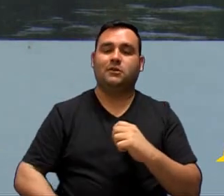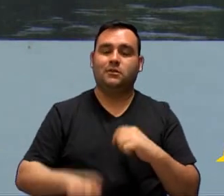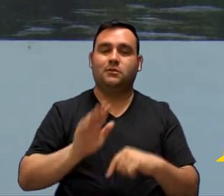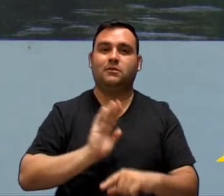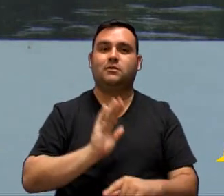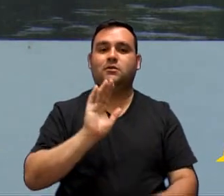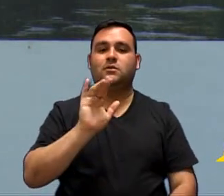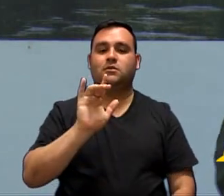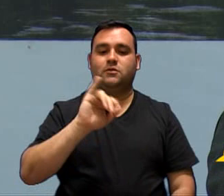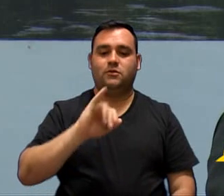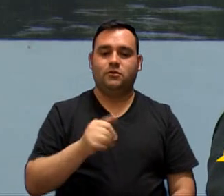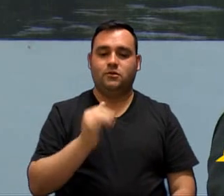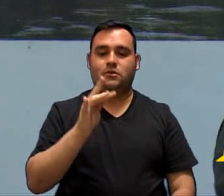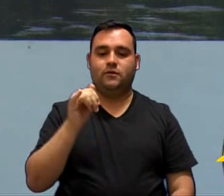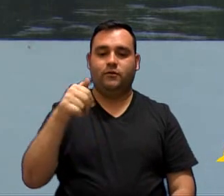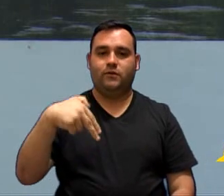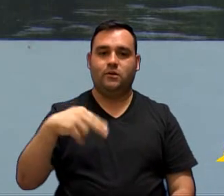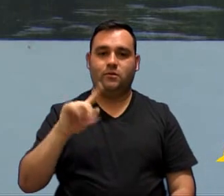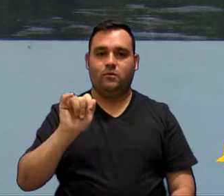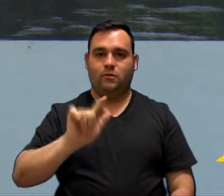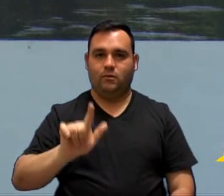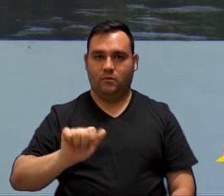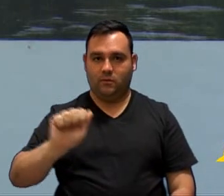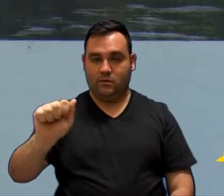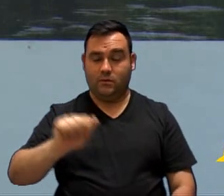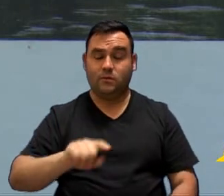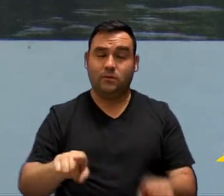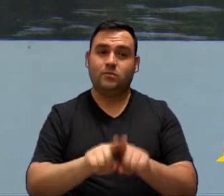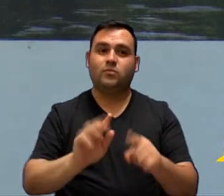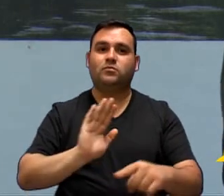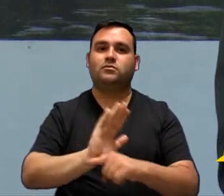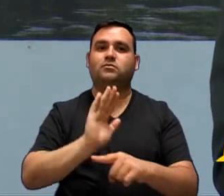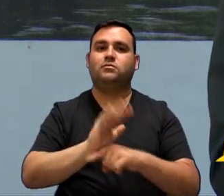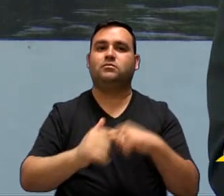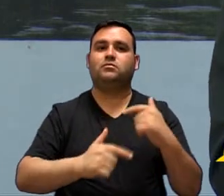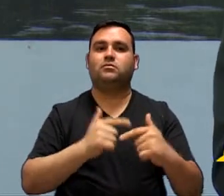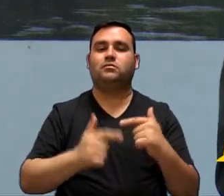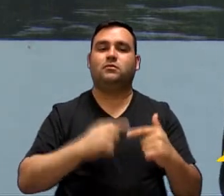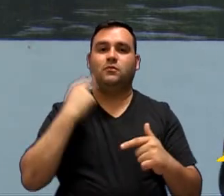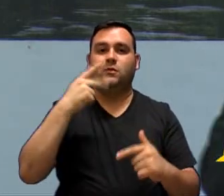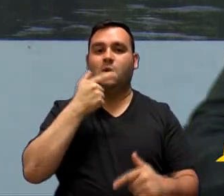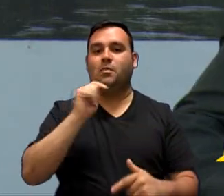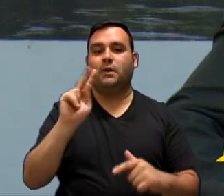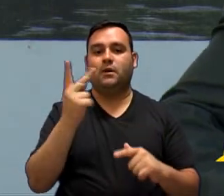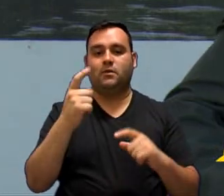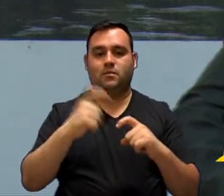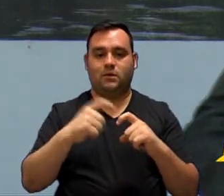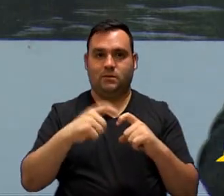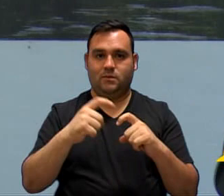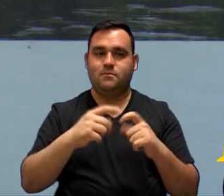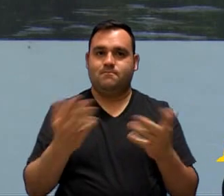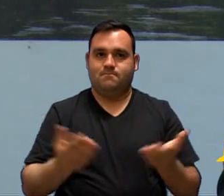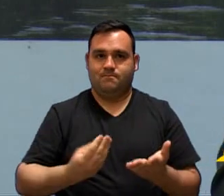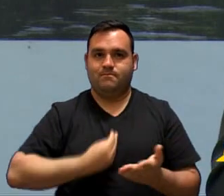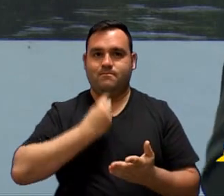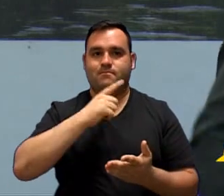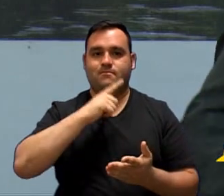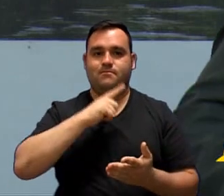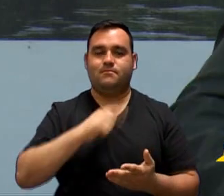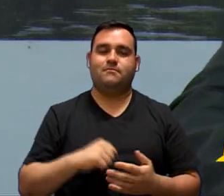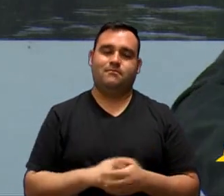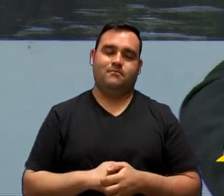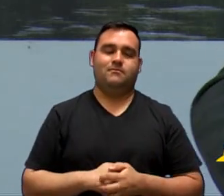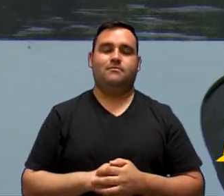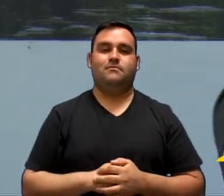Câmara, doutor Jefferson Gozaga, também a assessoria do vereador doutor Hélio Brasileiro, participando também desta